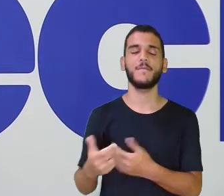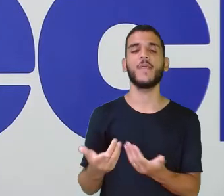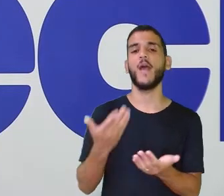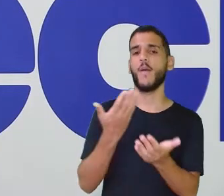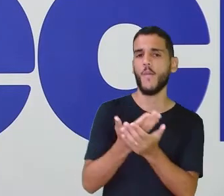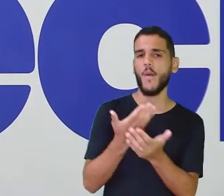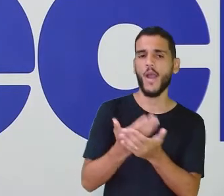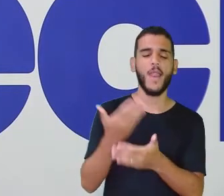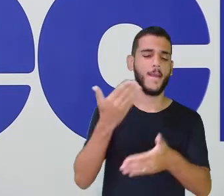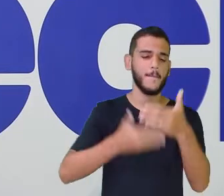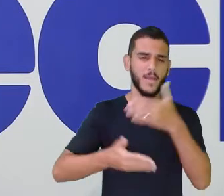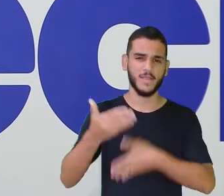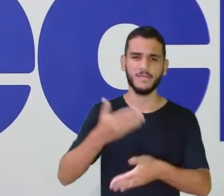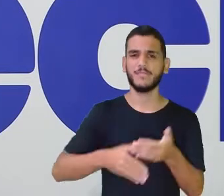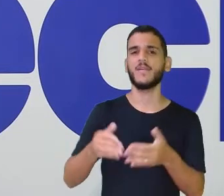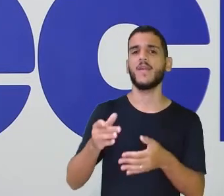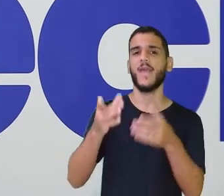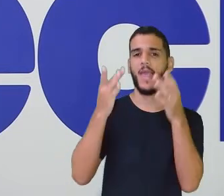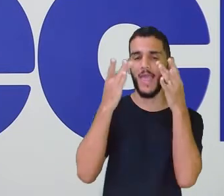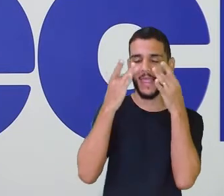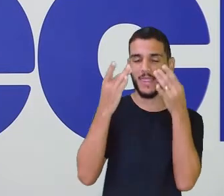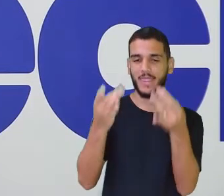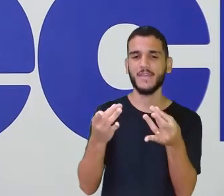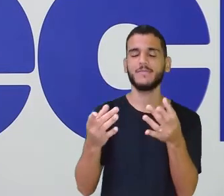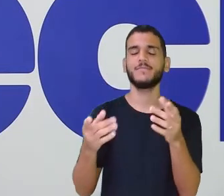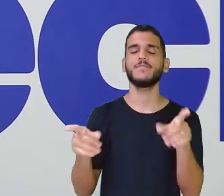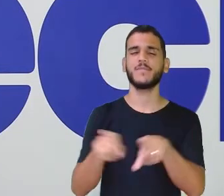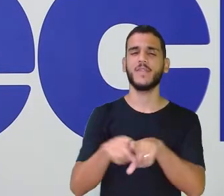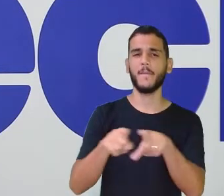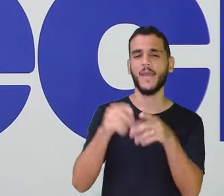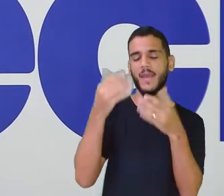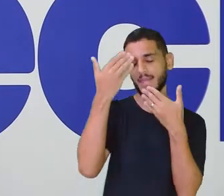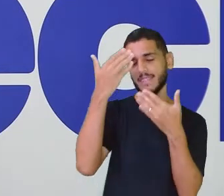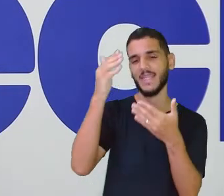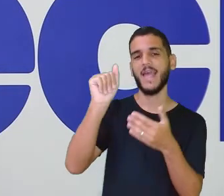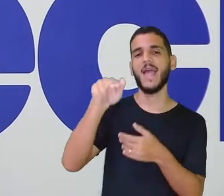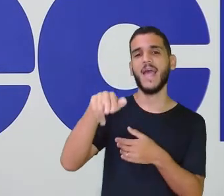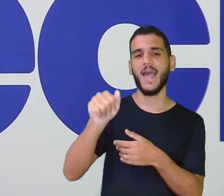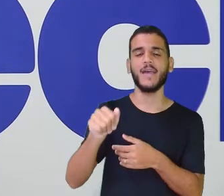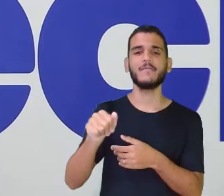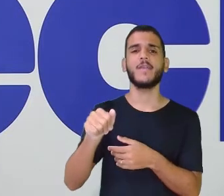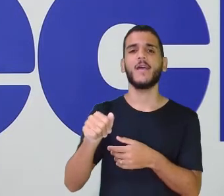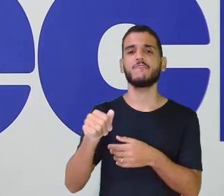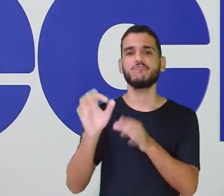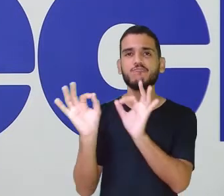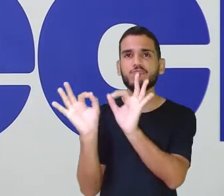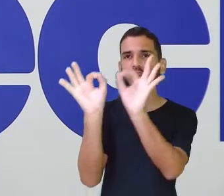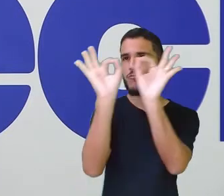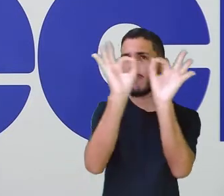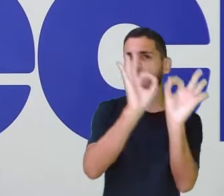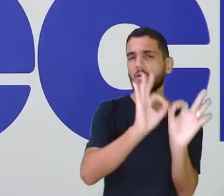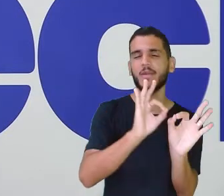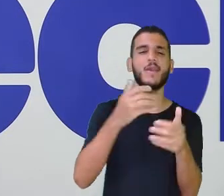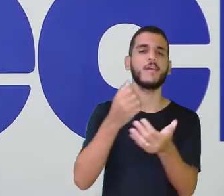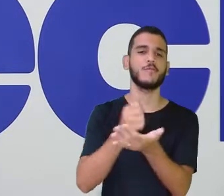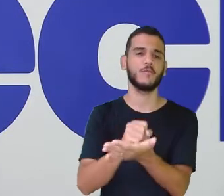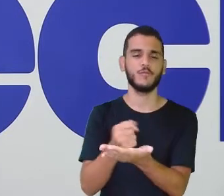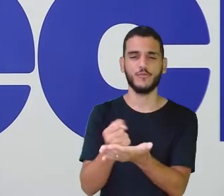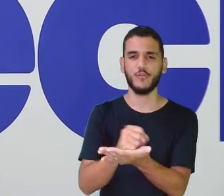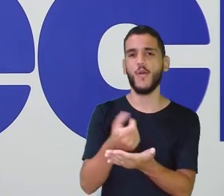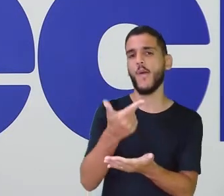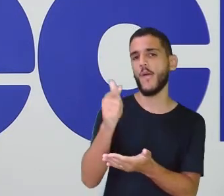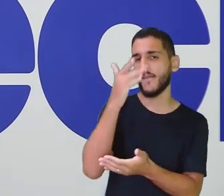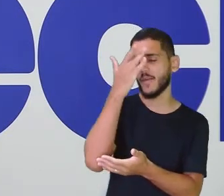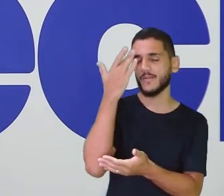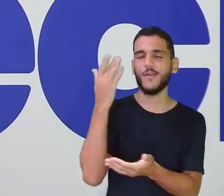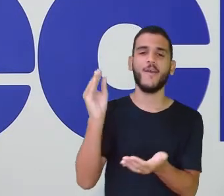com participação bastante interessante. Quero agradecer também a Ana, que estava aí ligadinha, participando de todo o jogo. E os outros, ó, senti a